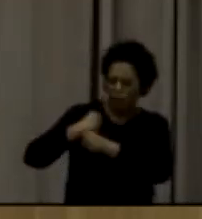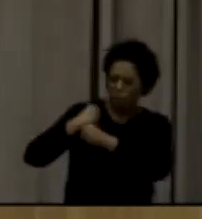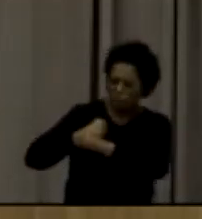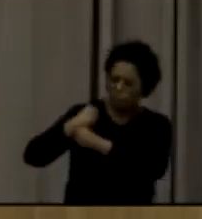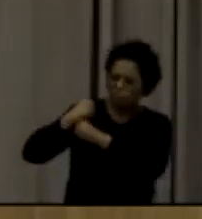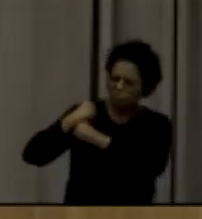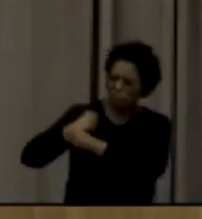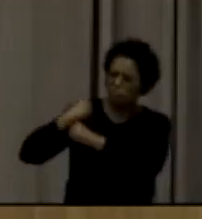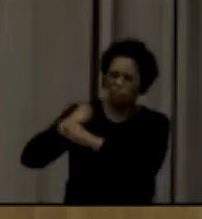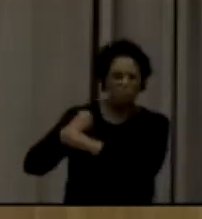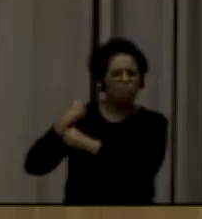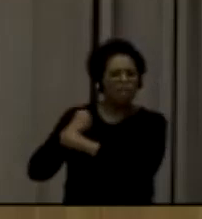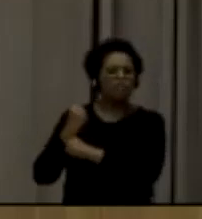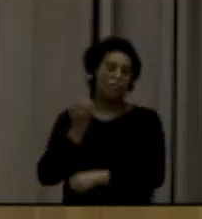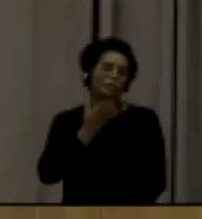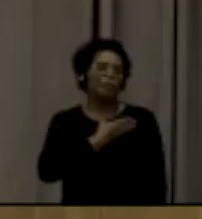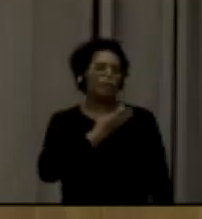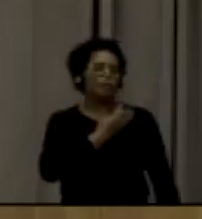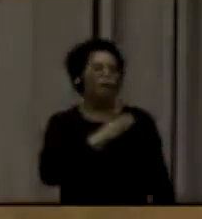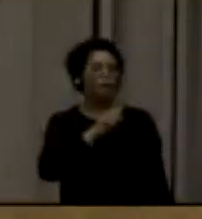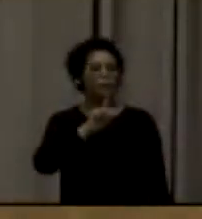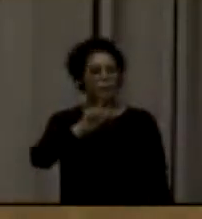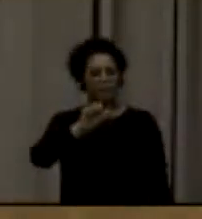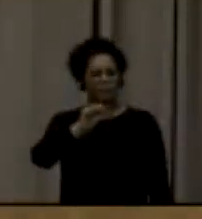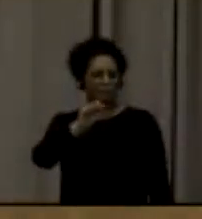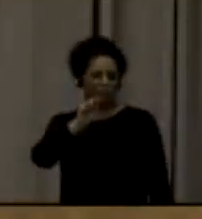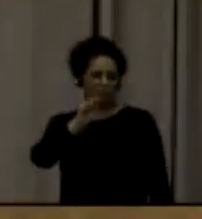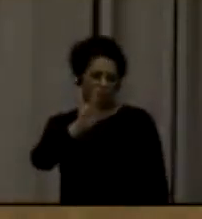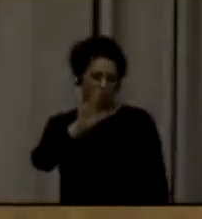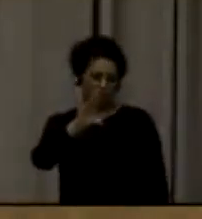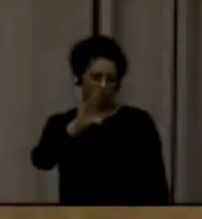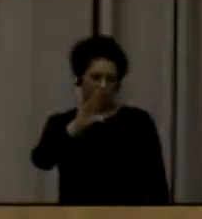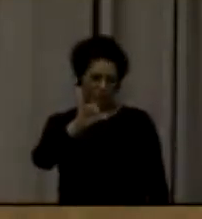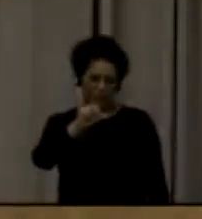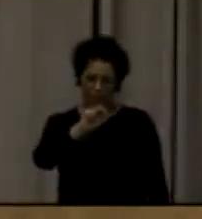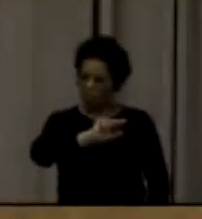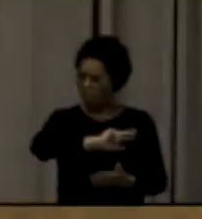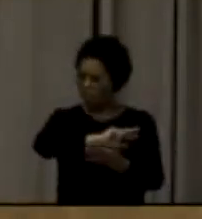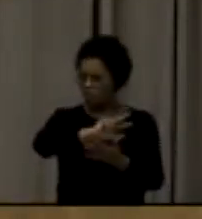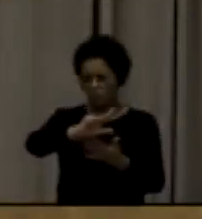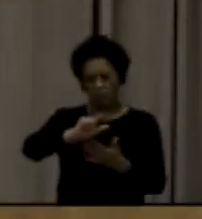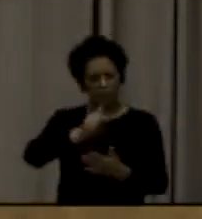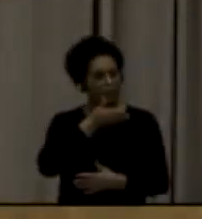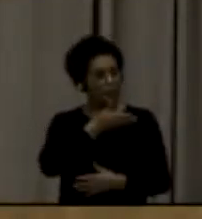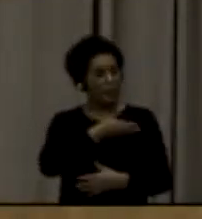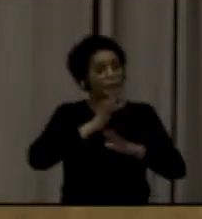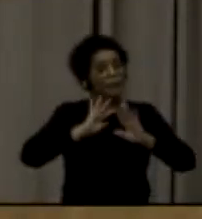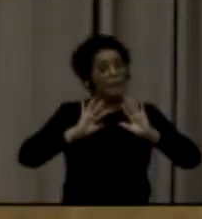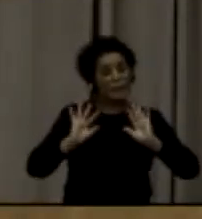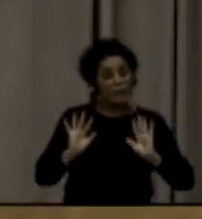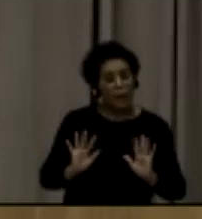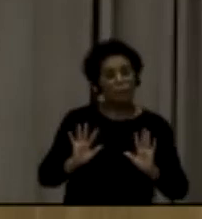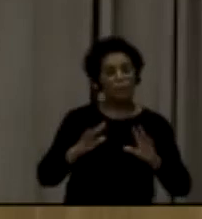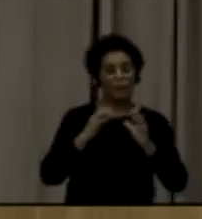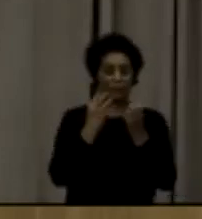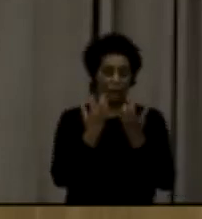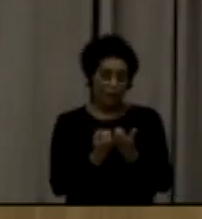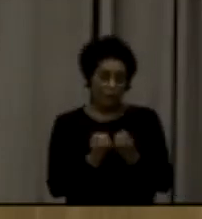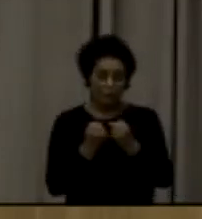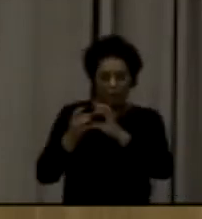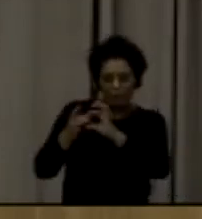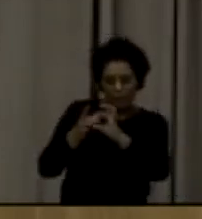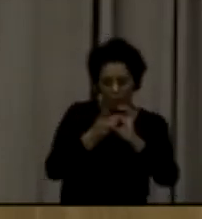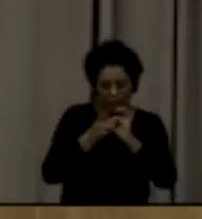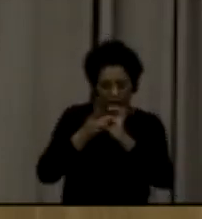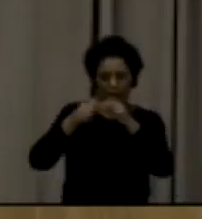Os nossos colegas como José Garcia, Juan José Garcia, nosso colega, né? Mas, bem, vamos trabalhar com